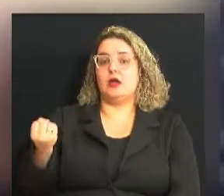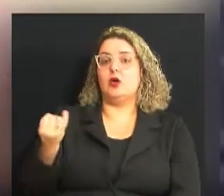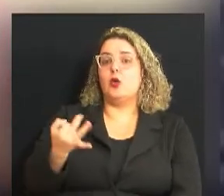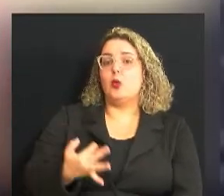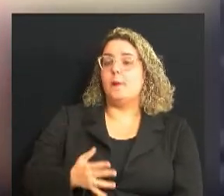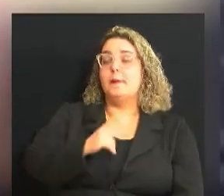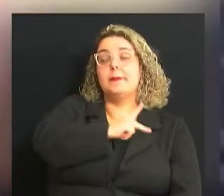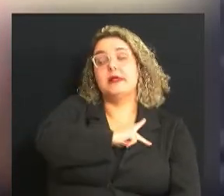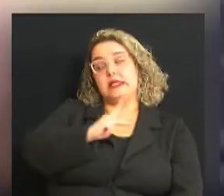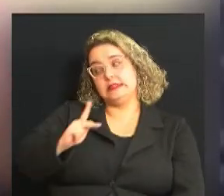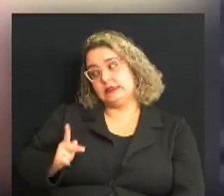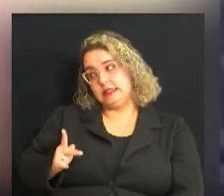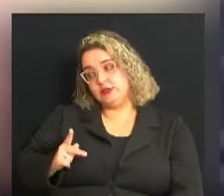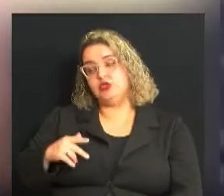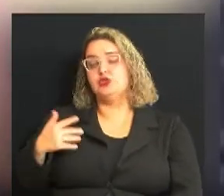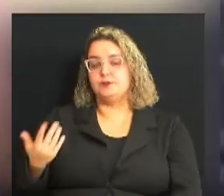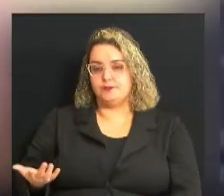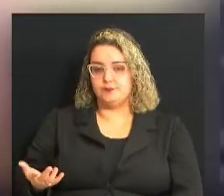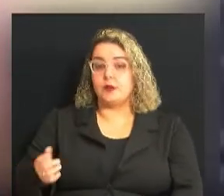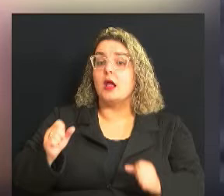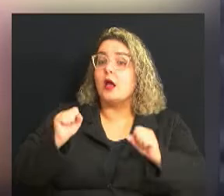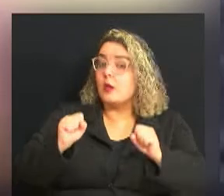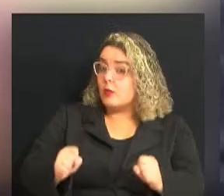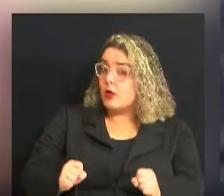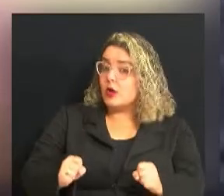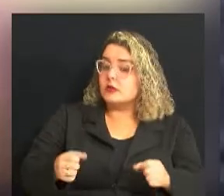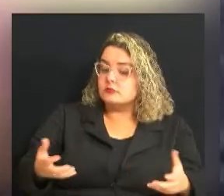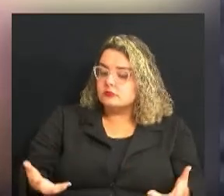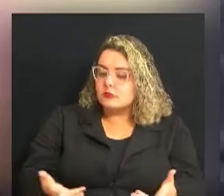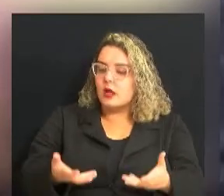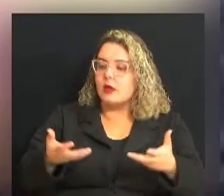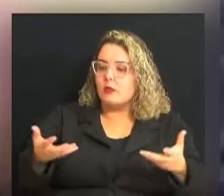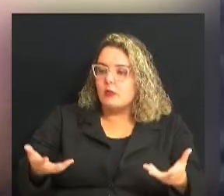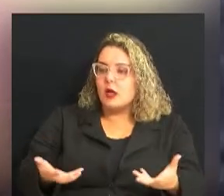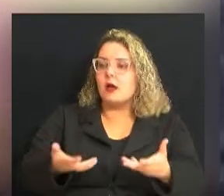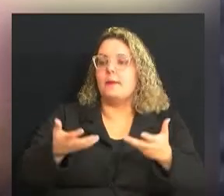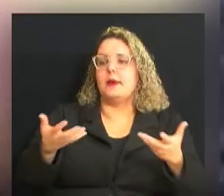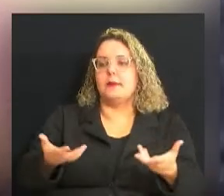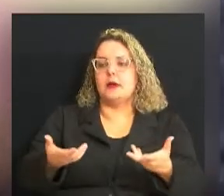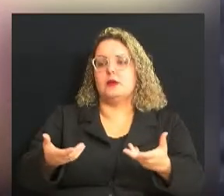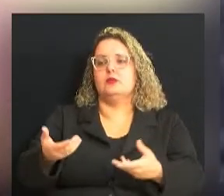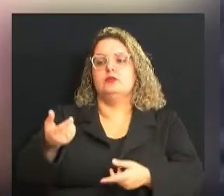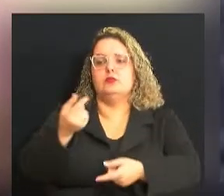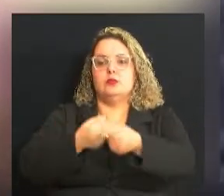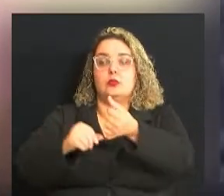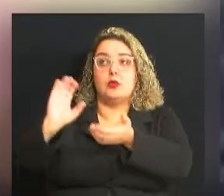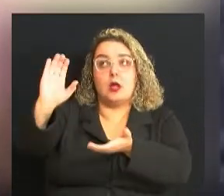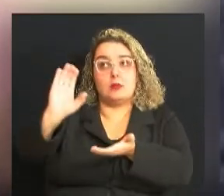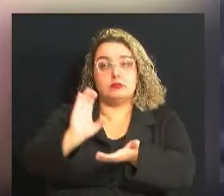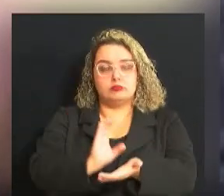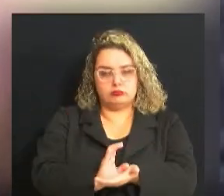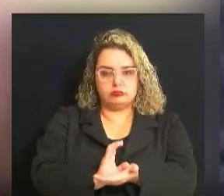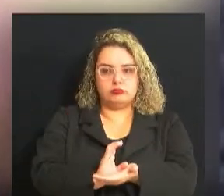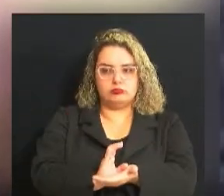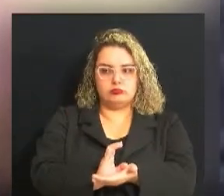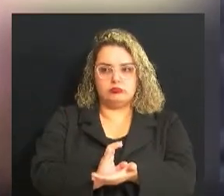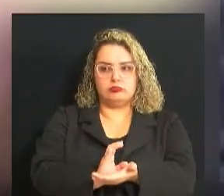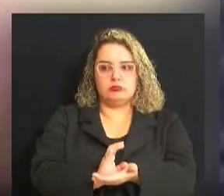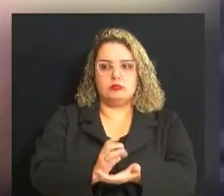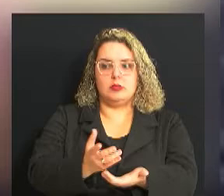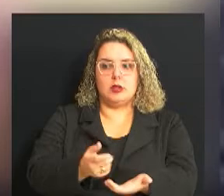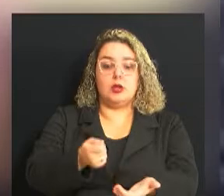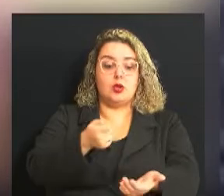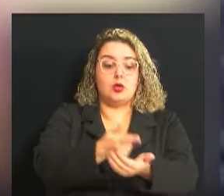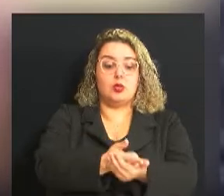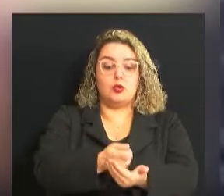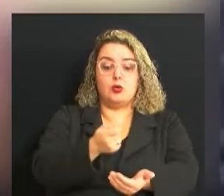presidente. Então, ela pode ser alimentada por emendas e comprar um